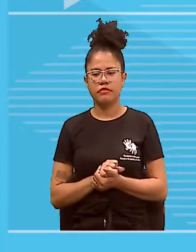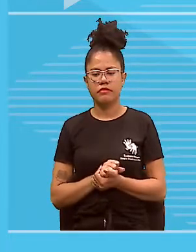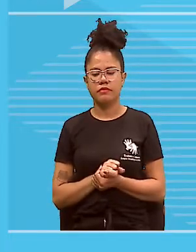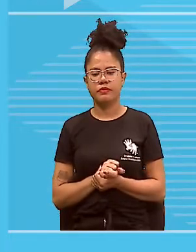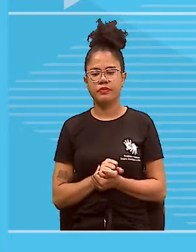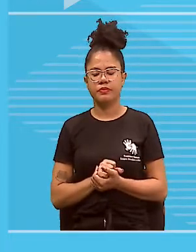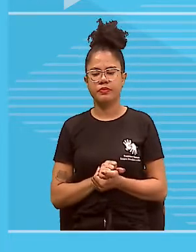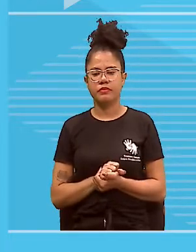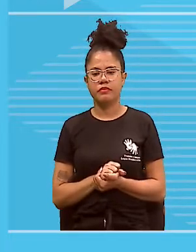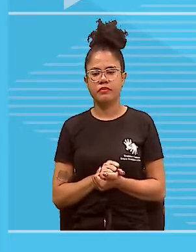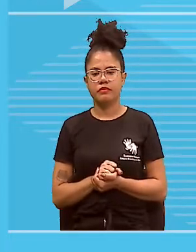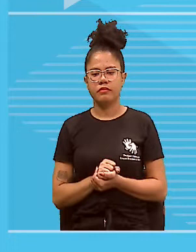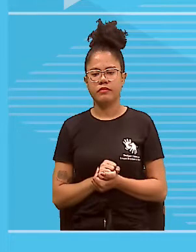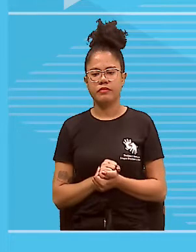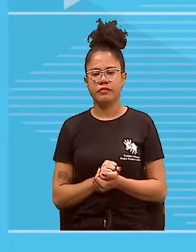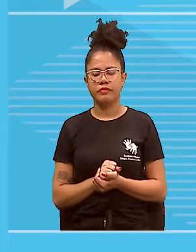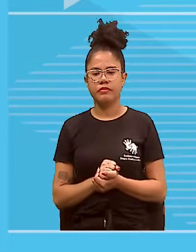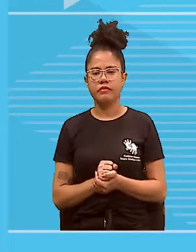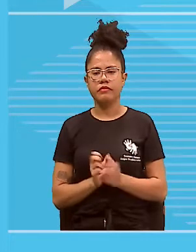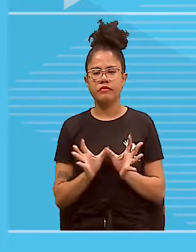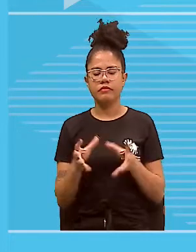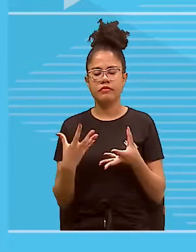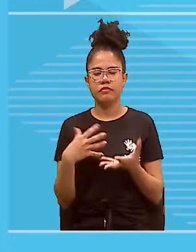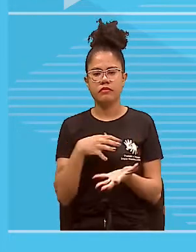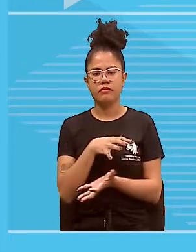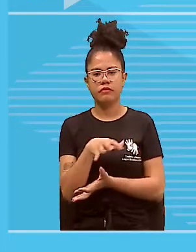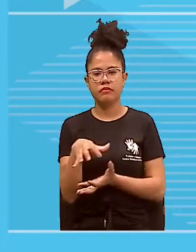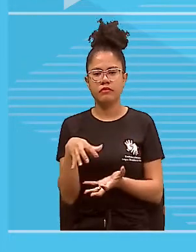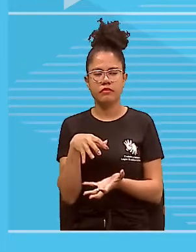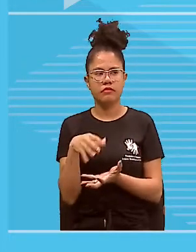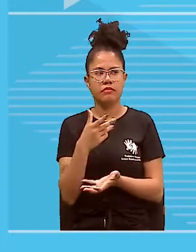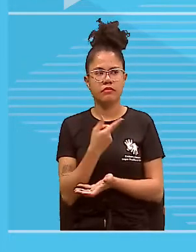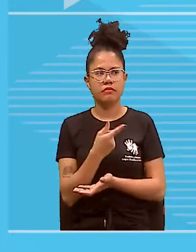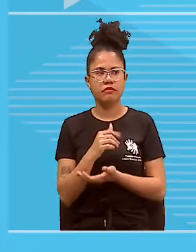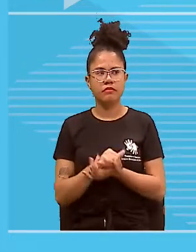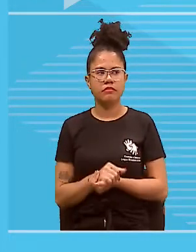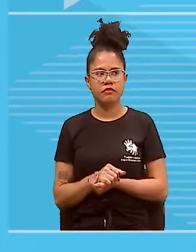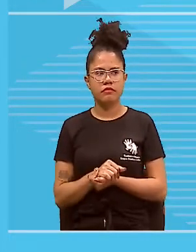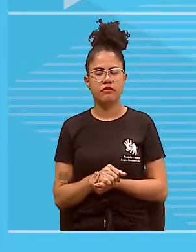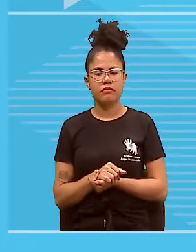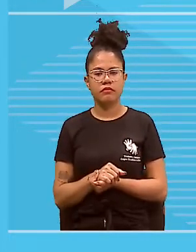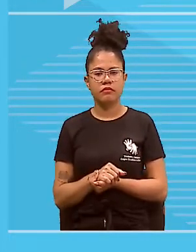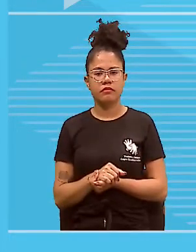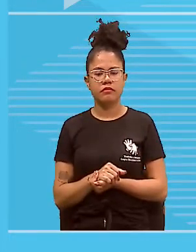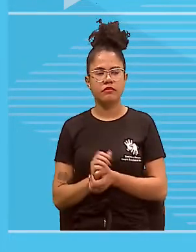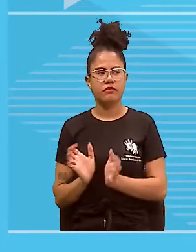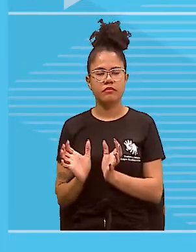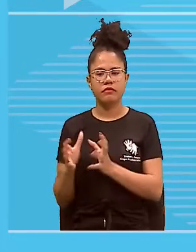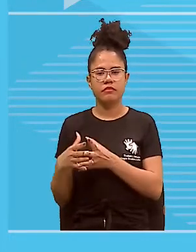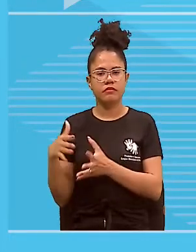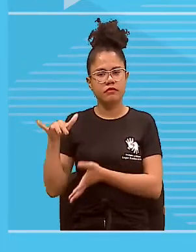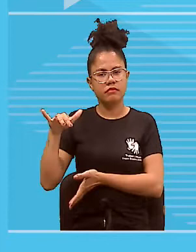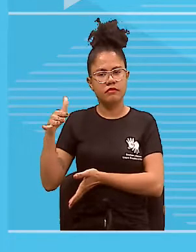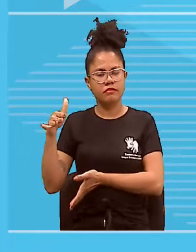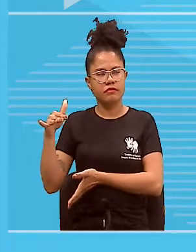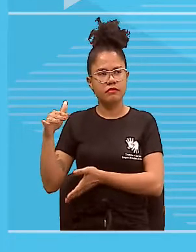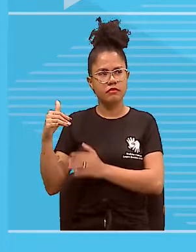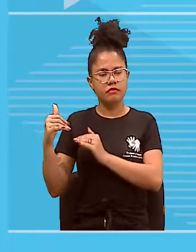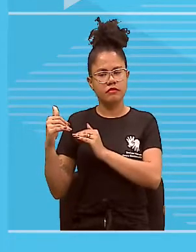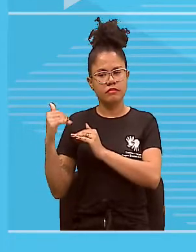o mundo da classe média do supermercado aí para praticamente principalmente a classe média alta